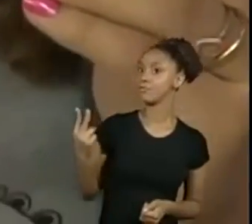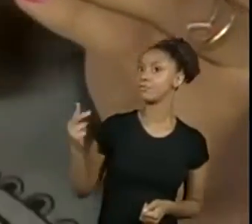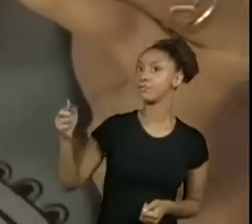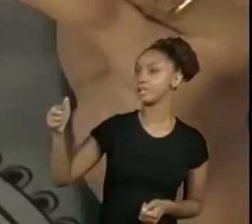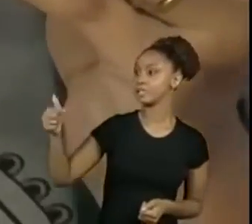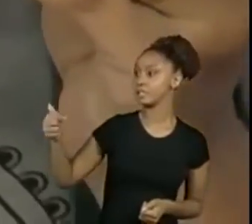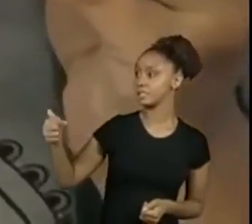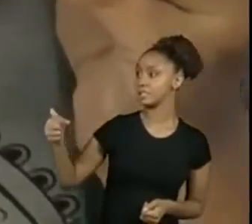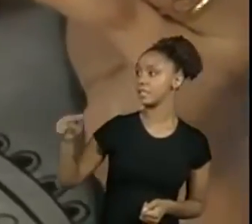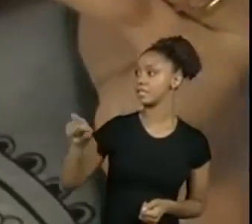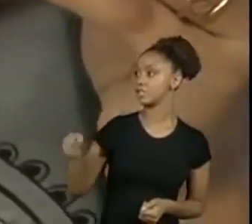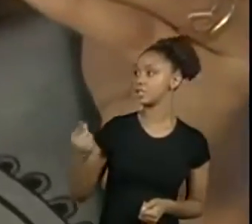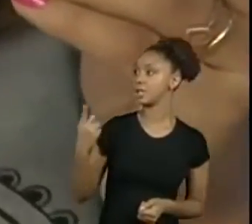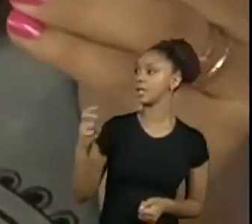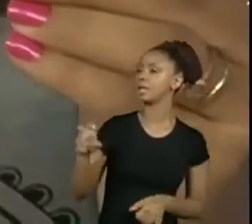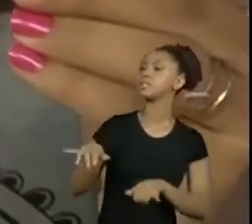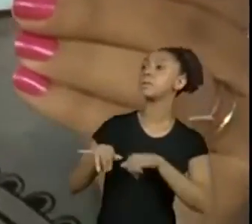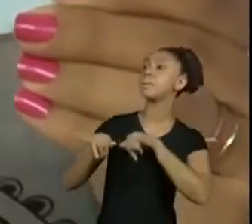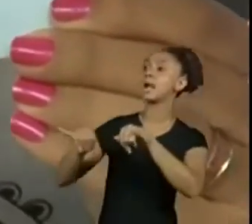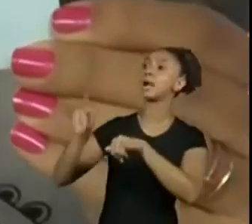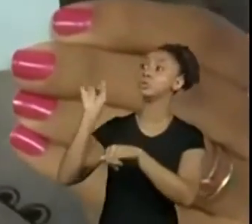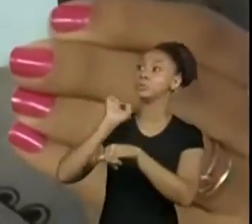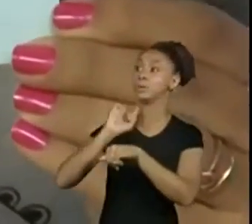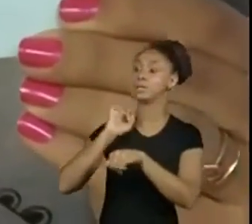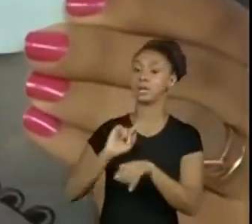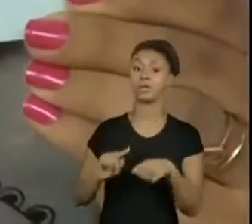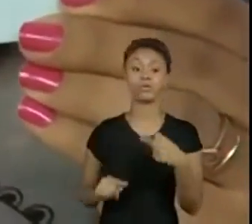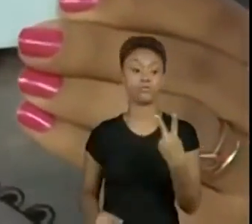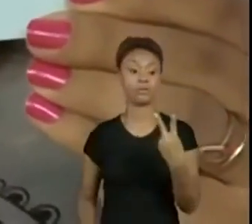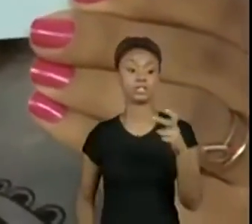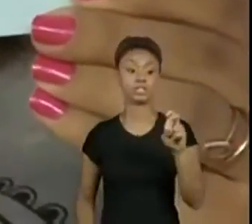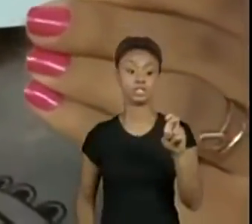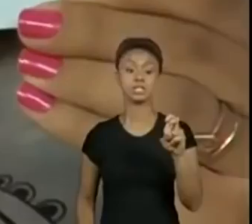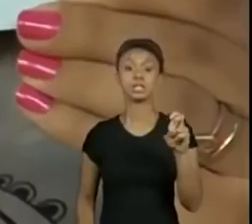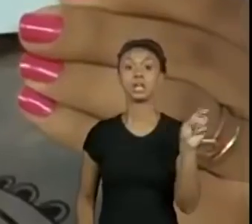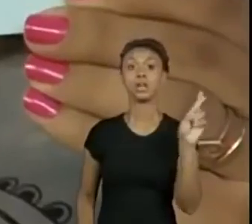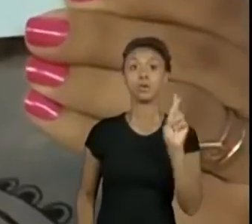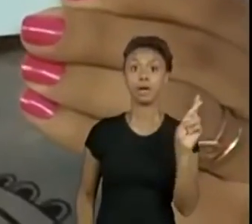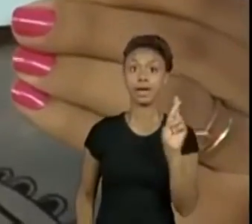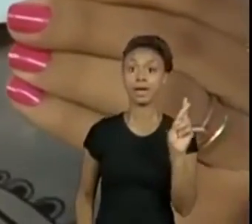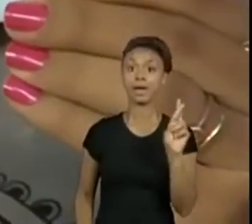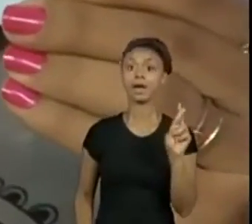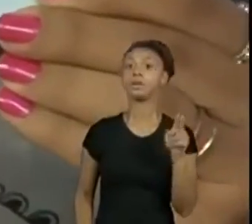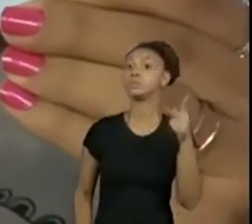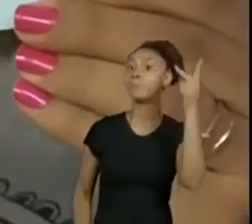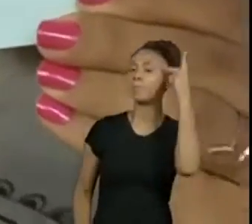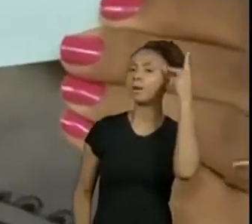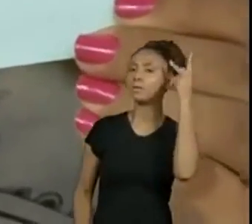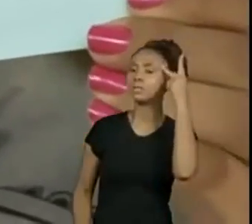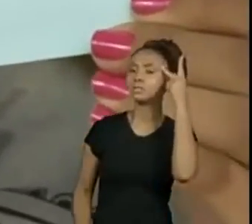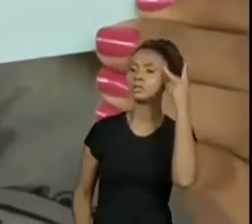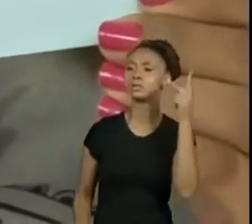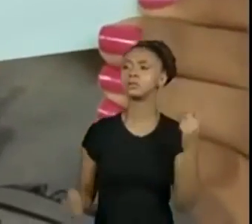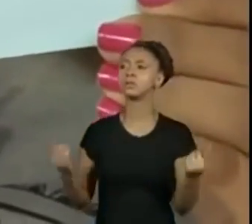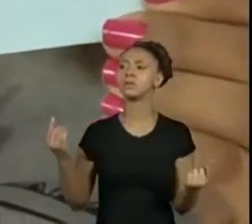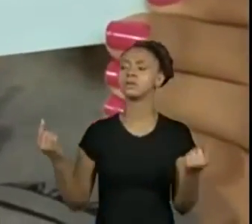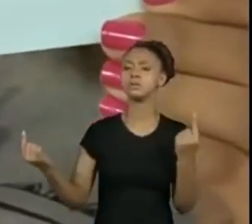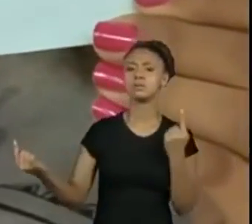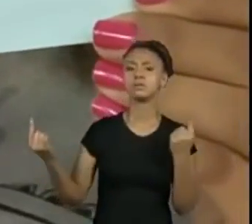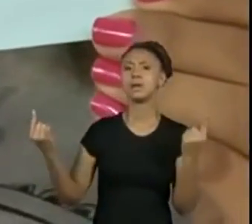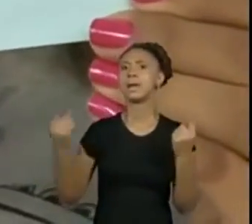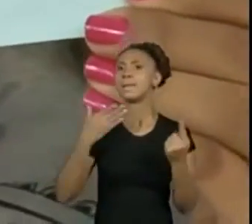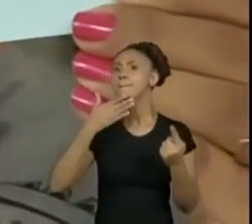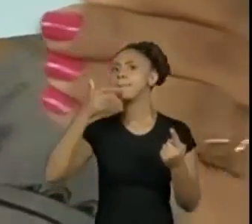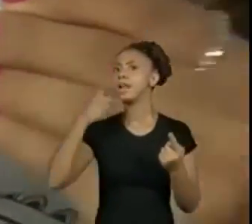R$27,15 no mercado Mineirinho e R$25 no mercado Paulistinha. Qual mercado que é melhor eu comprar,